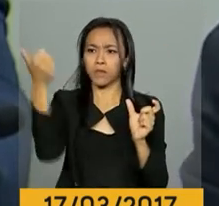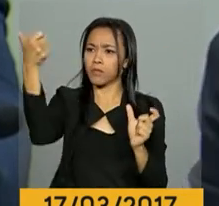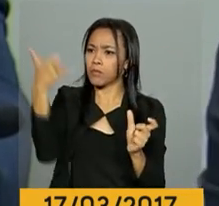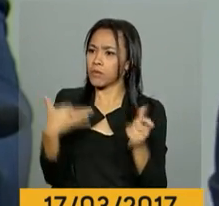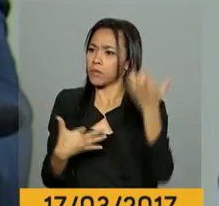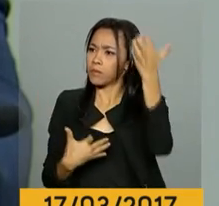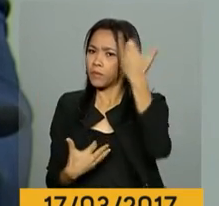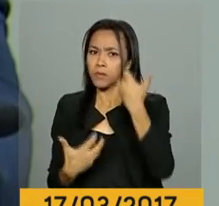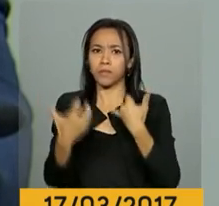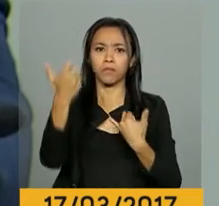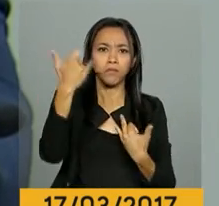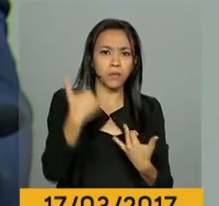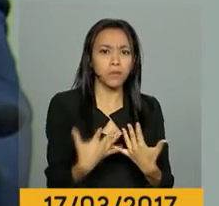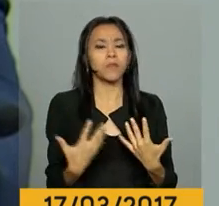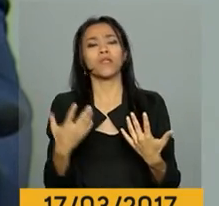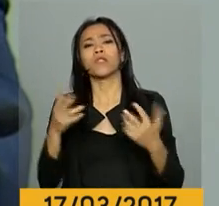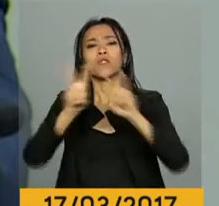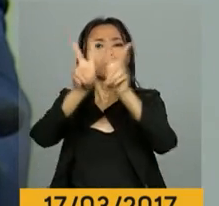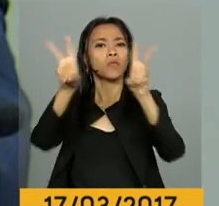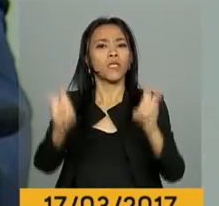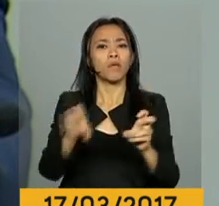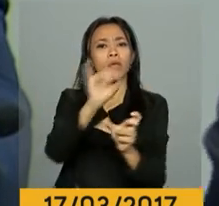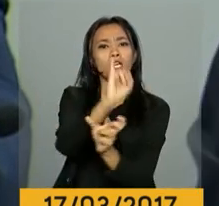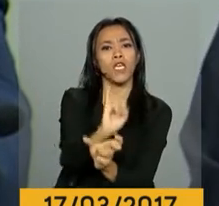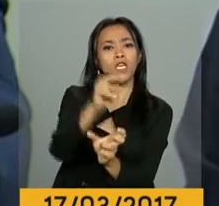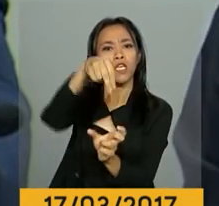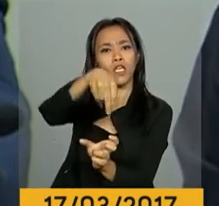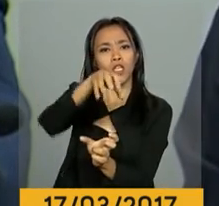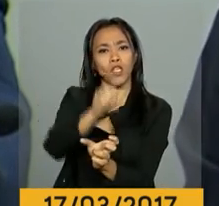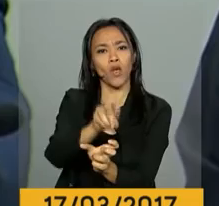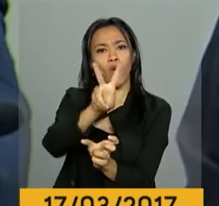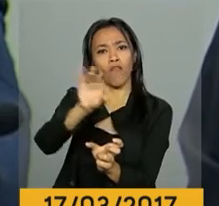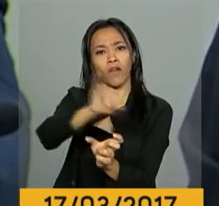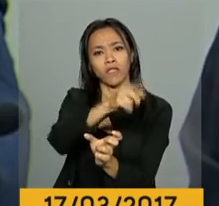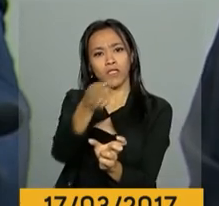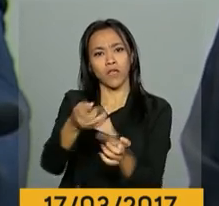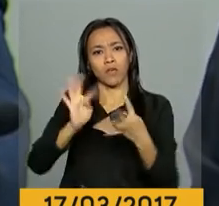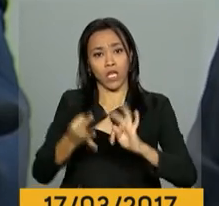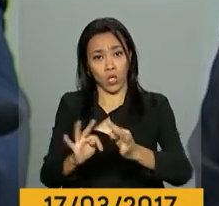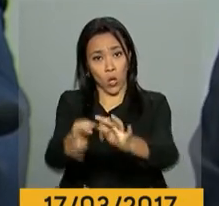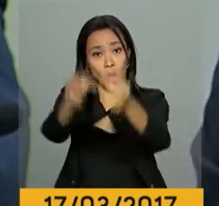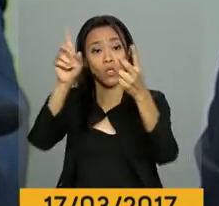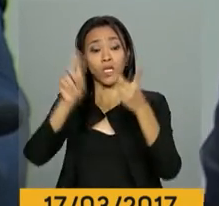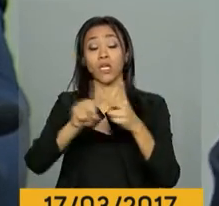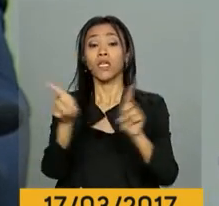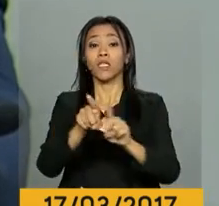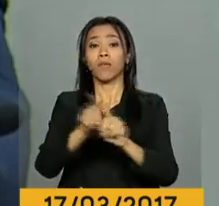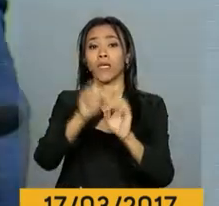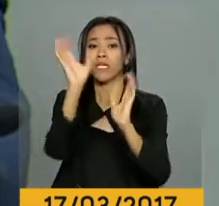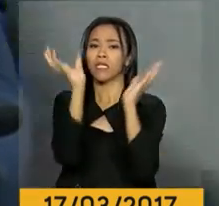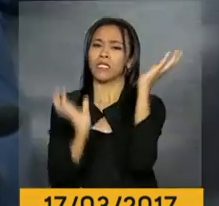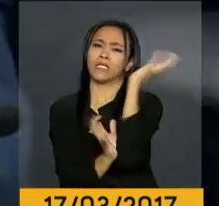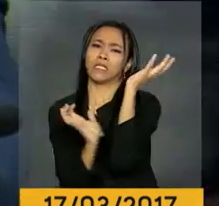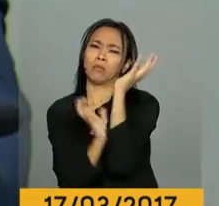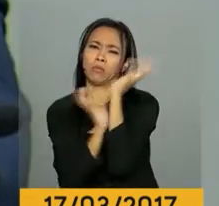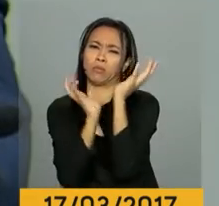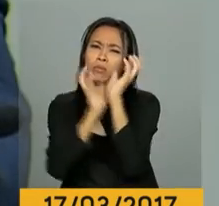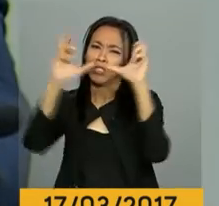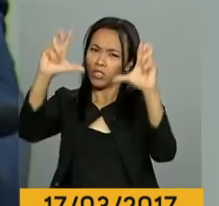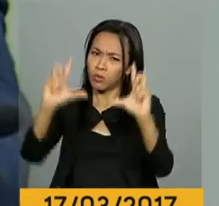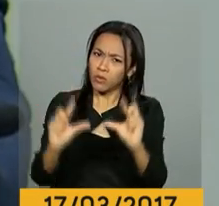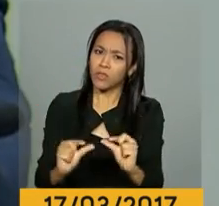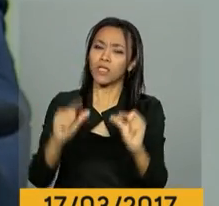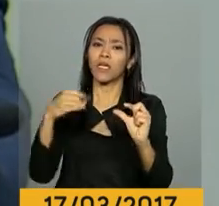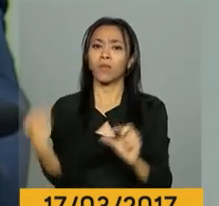a questão da inovação tecnológica, da desburocratização, que é algo fundamental para o nosso país. Aliás,